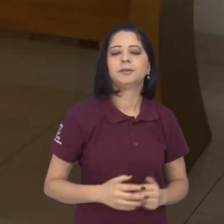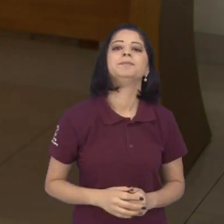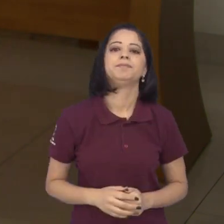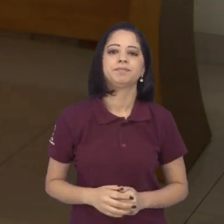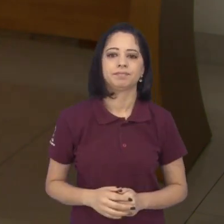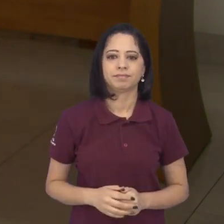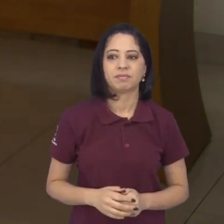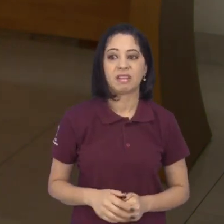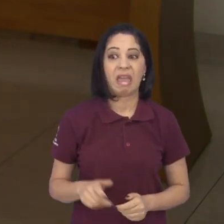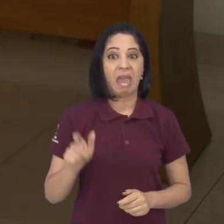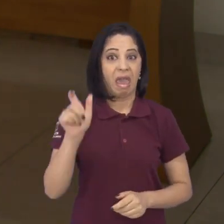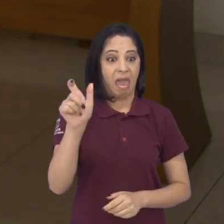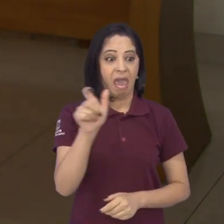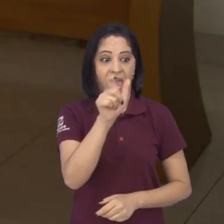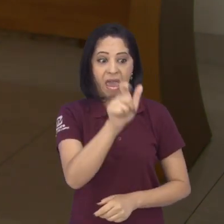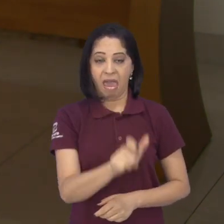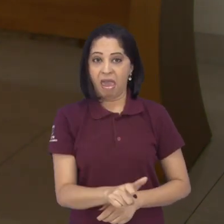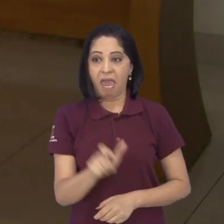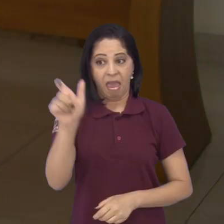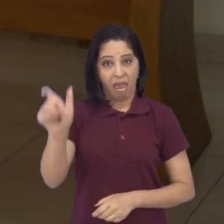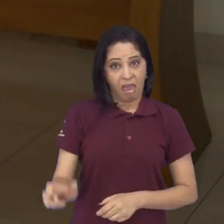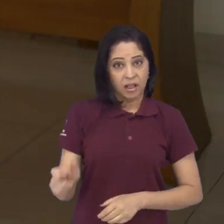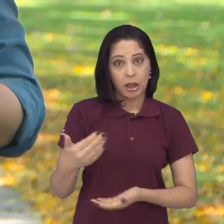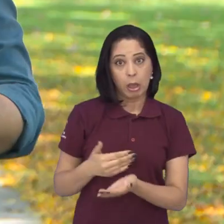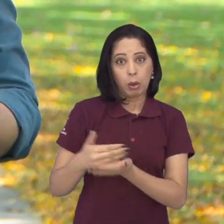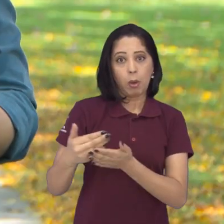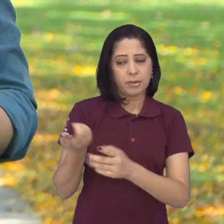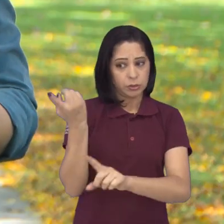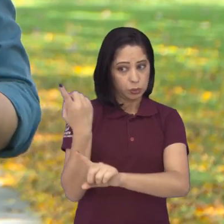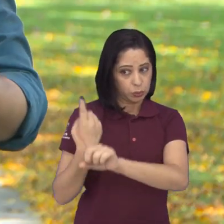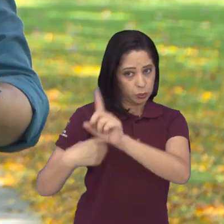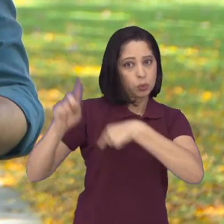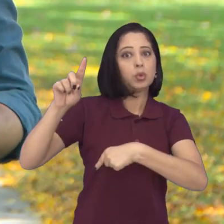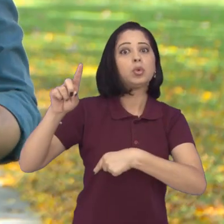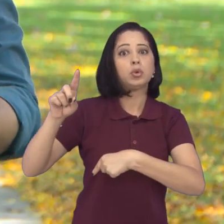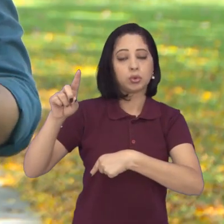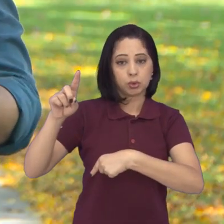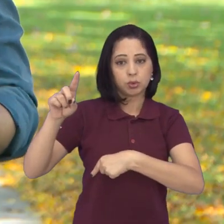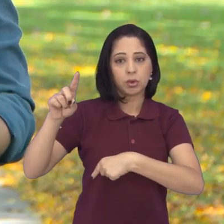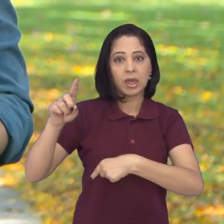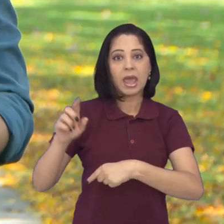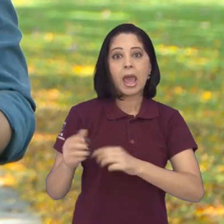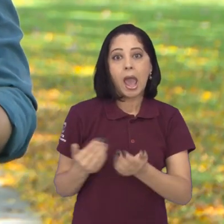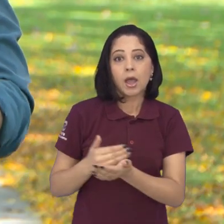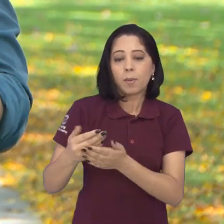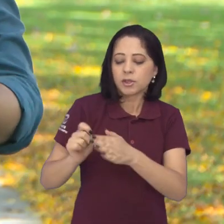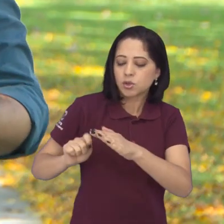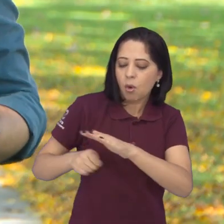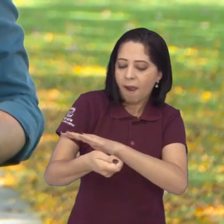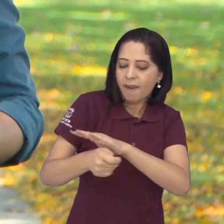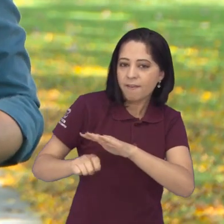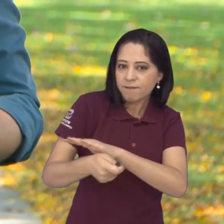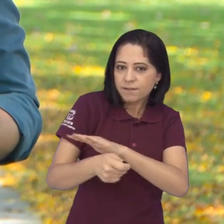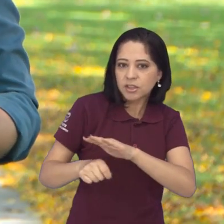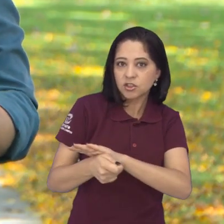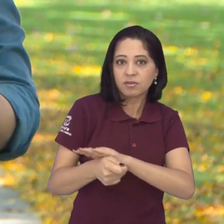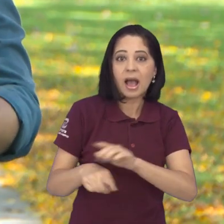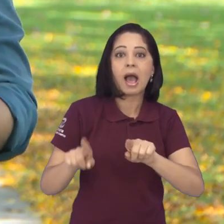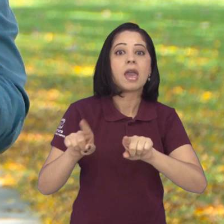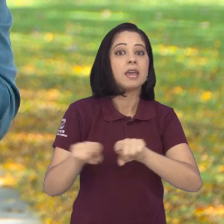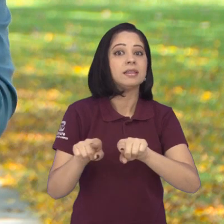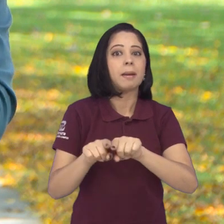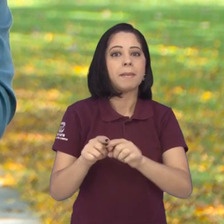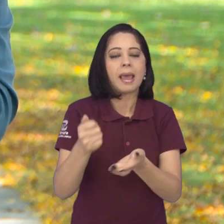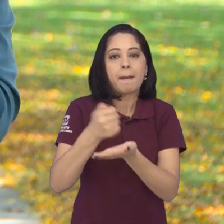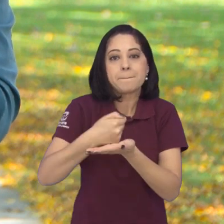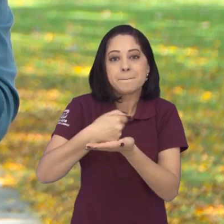para ele próprio, né, para a família dele próprio. Com o sucesso no empreendimento, Carlos Satelmaier diversificou os negócios. Entre